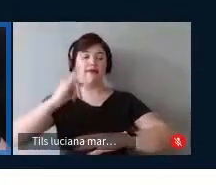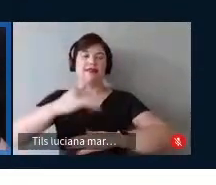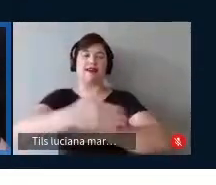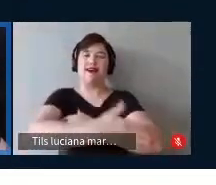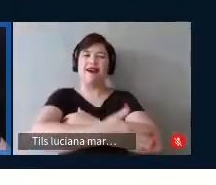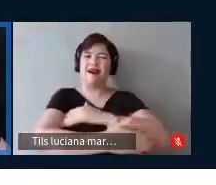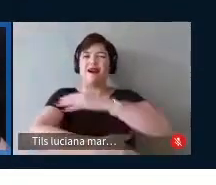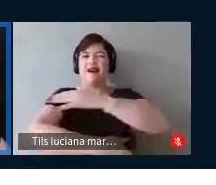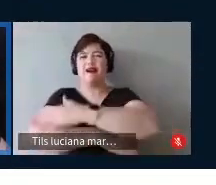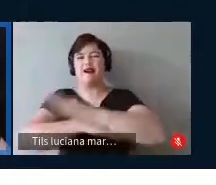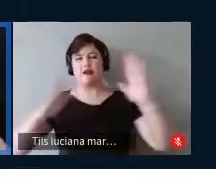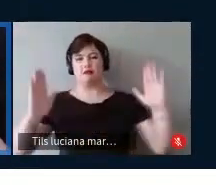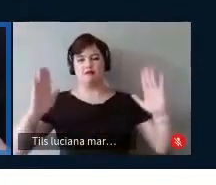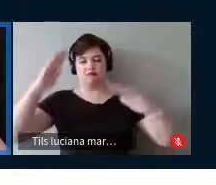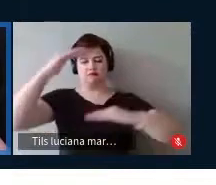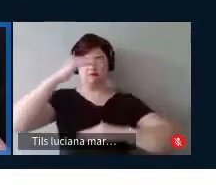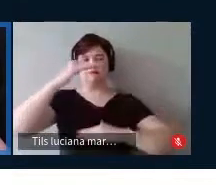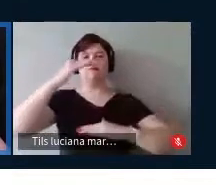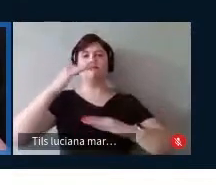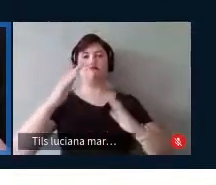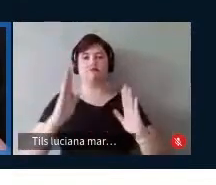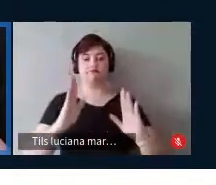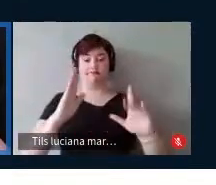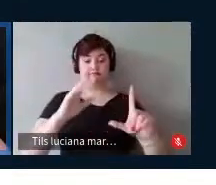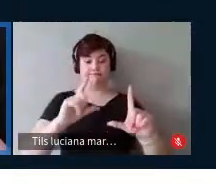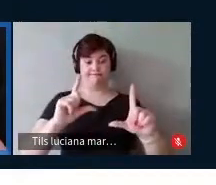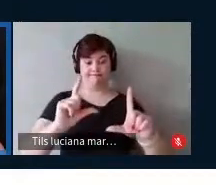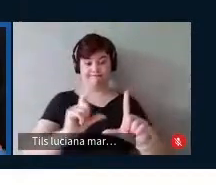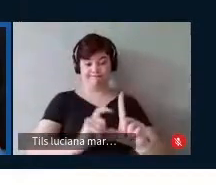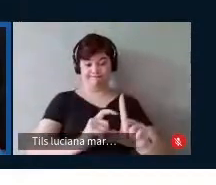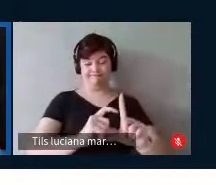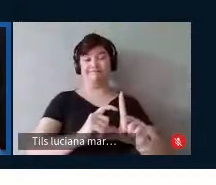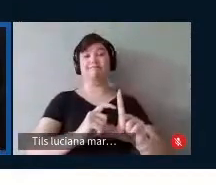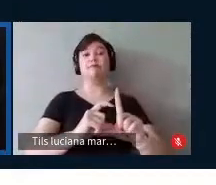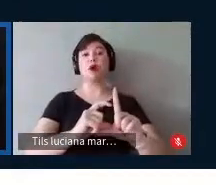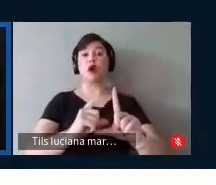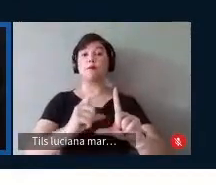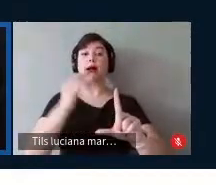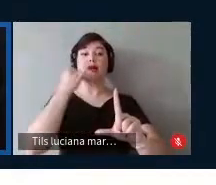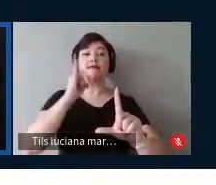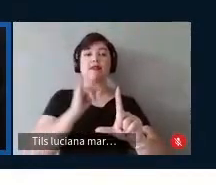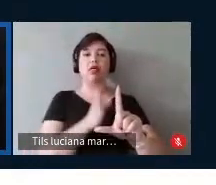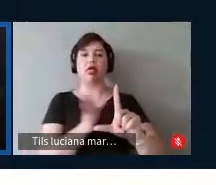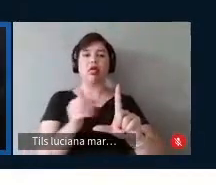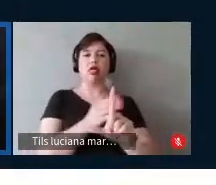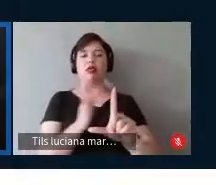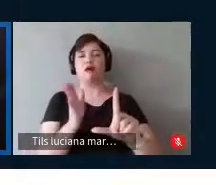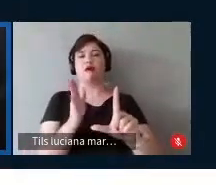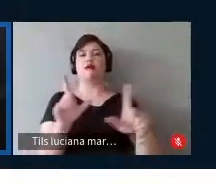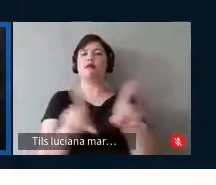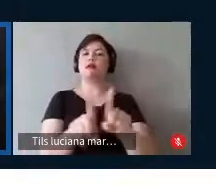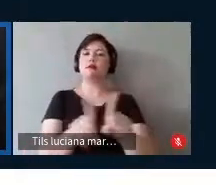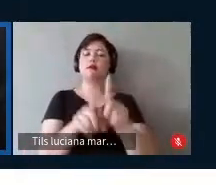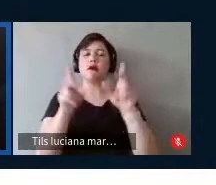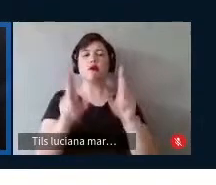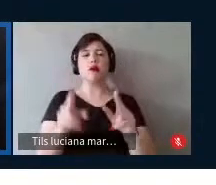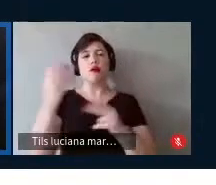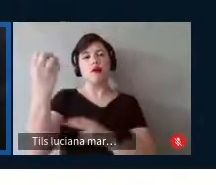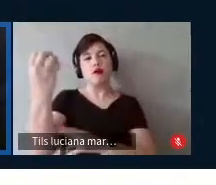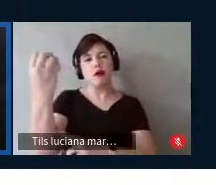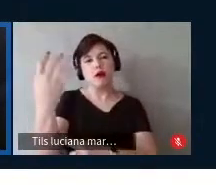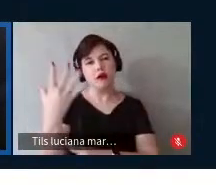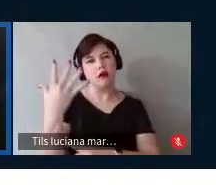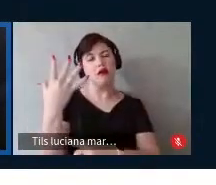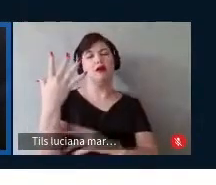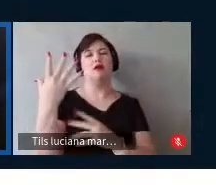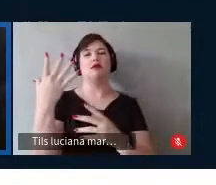os limites da janela de Libras na qual ele está inserido. Para além disso, há questões como iluminação,